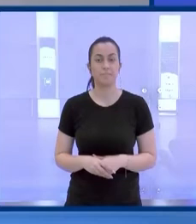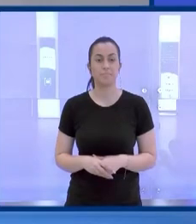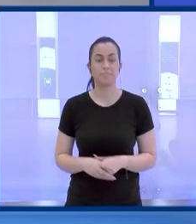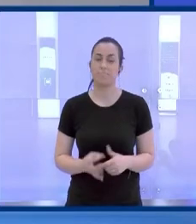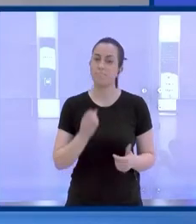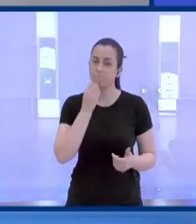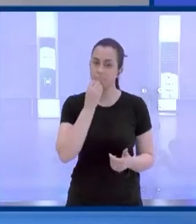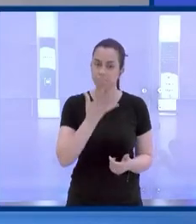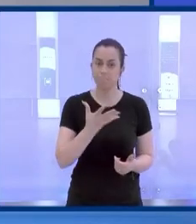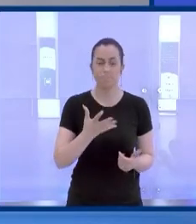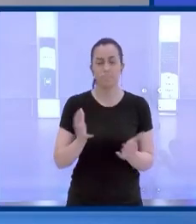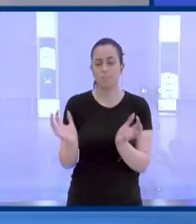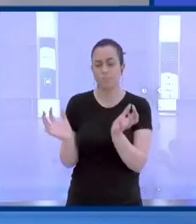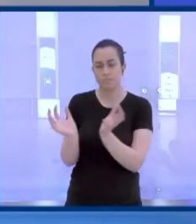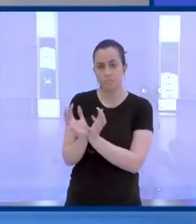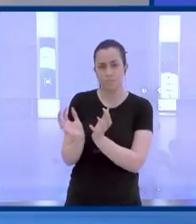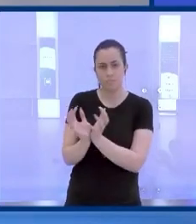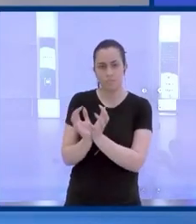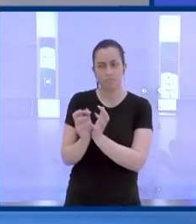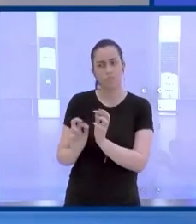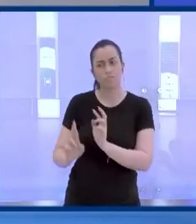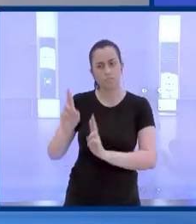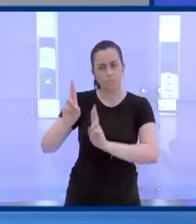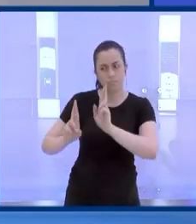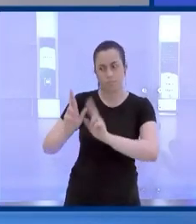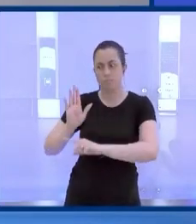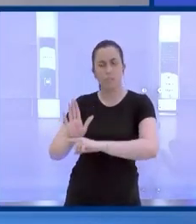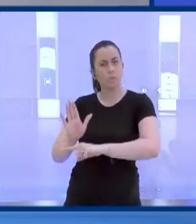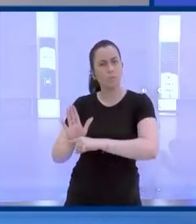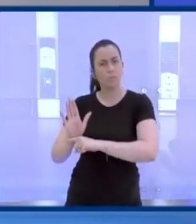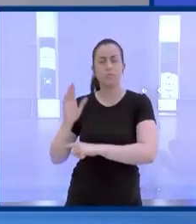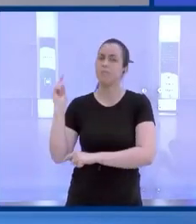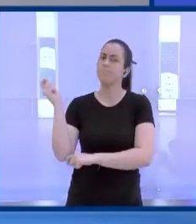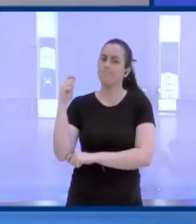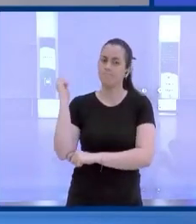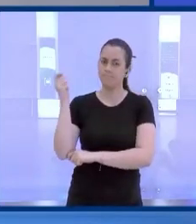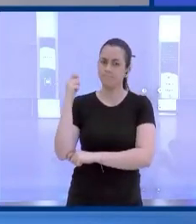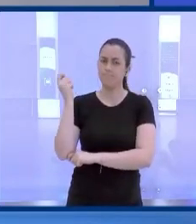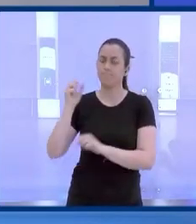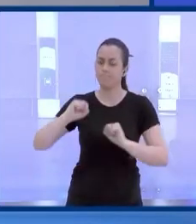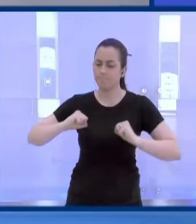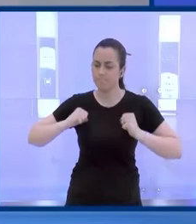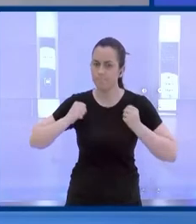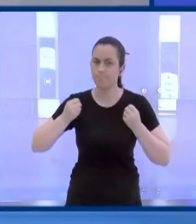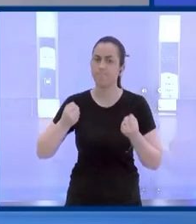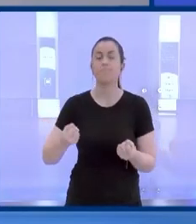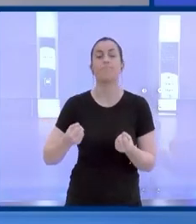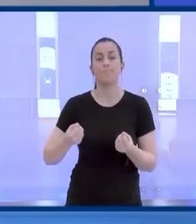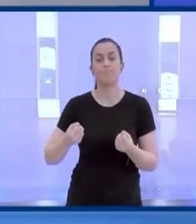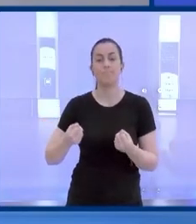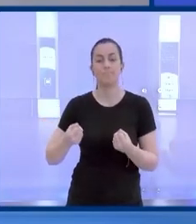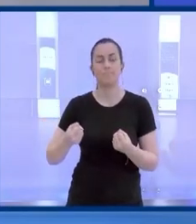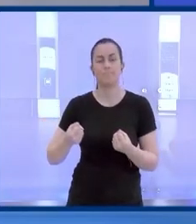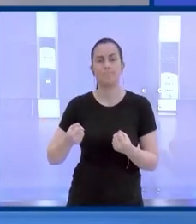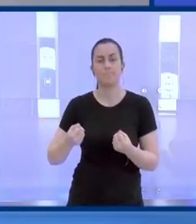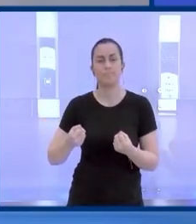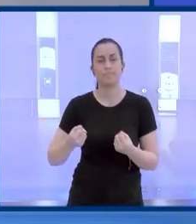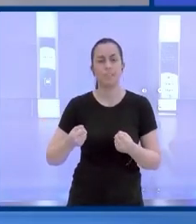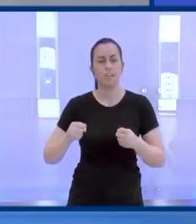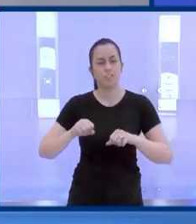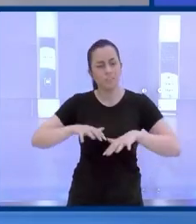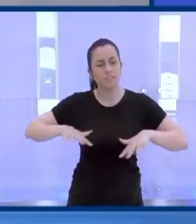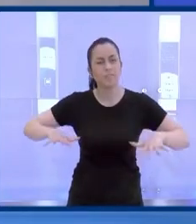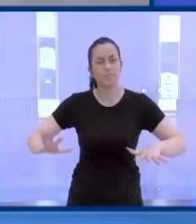governador não teve medo e enfrentou com o tamanho das ações que deveriam